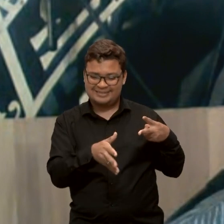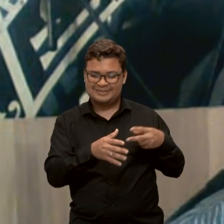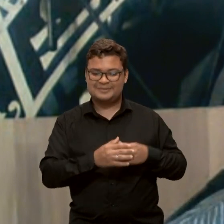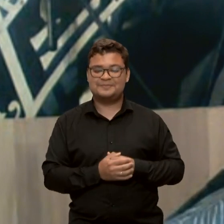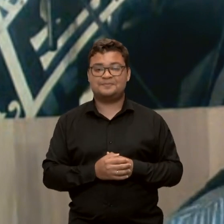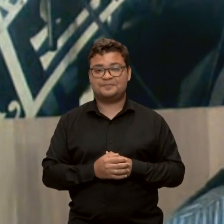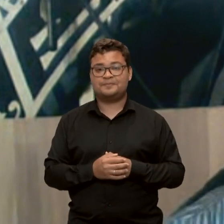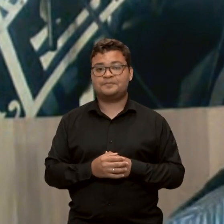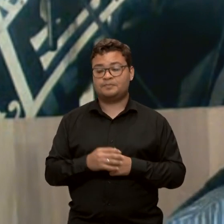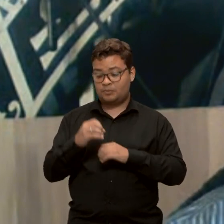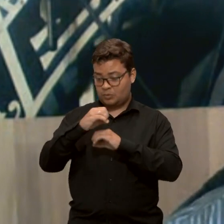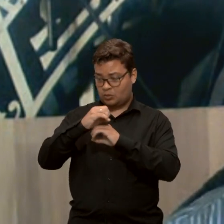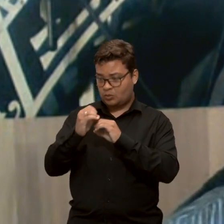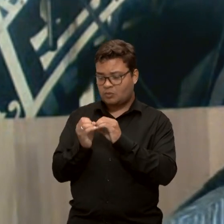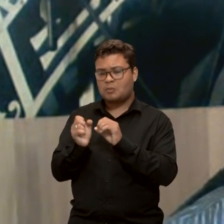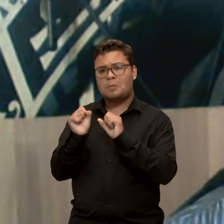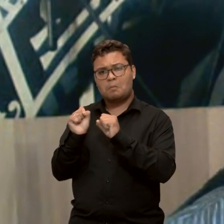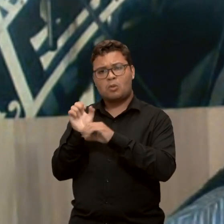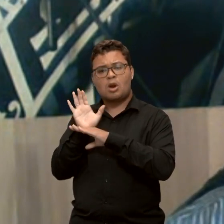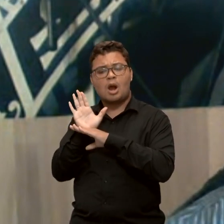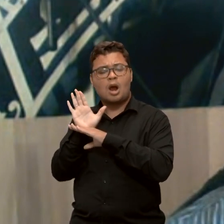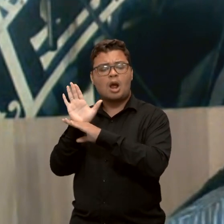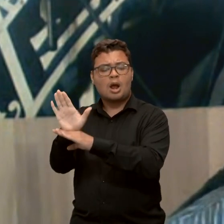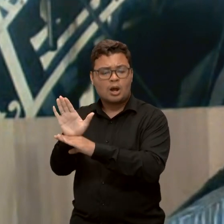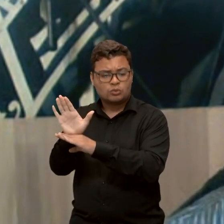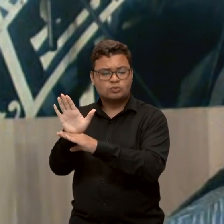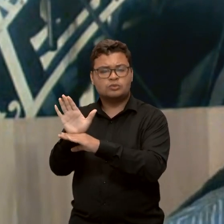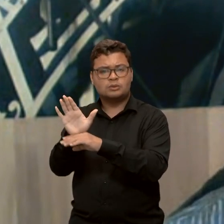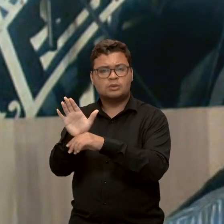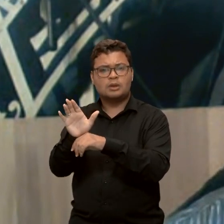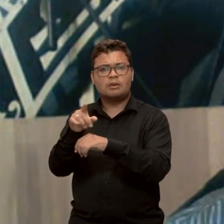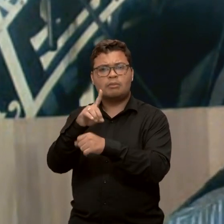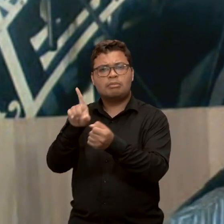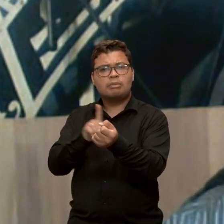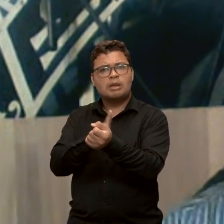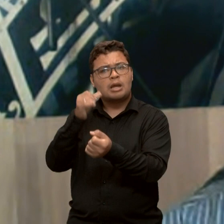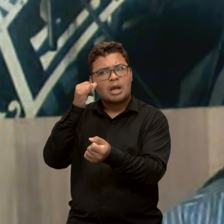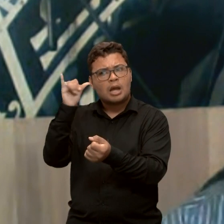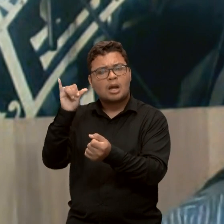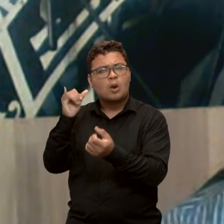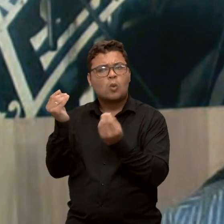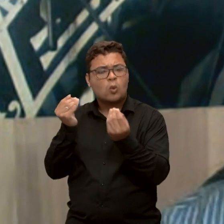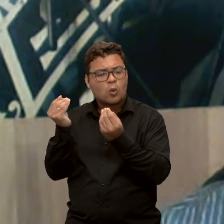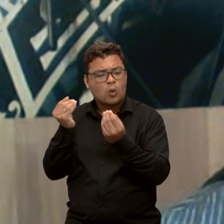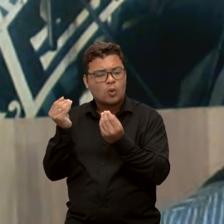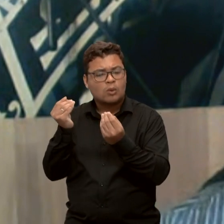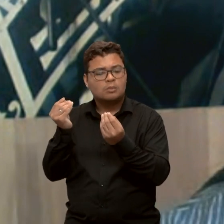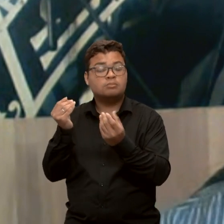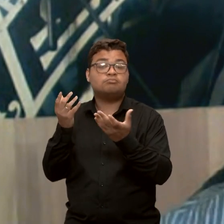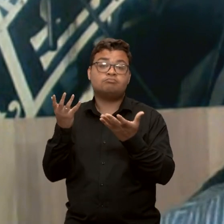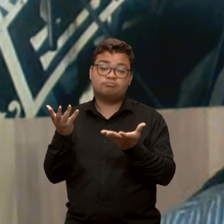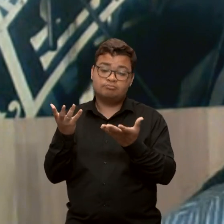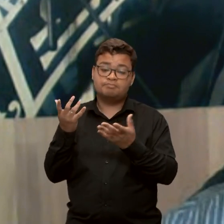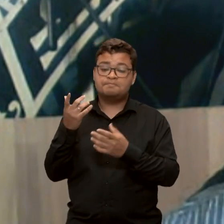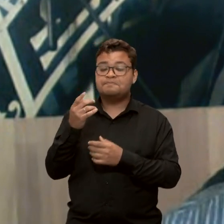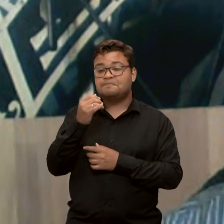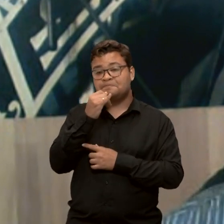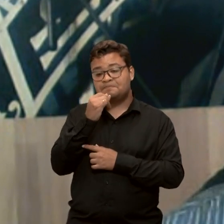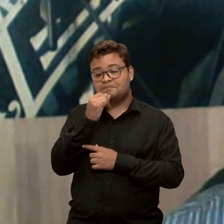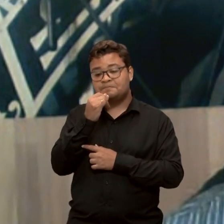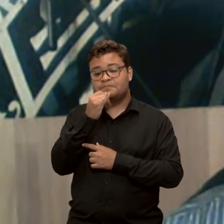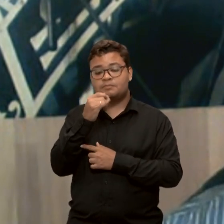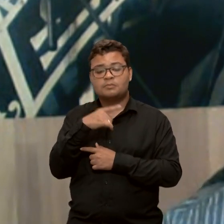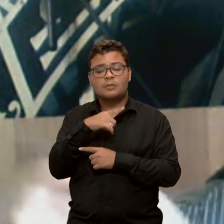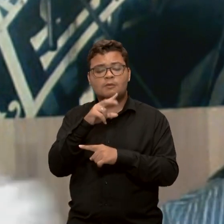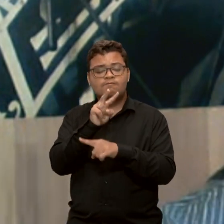Ótima pergunta, Camila. Na verdade, a gente sempre pode olhar para as perguntas de formas diferentes, por ângulos diferentes.